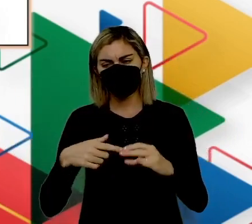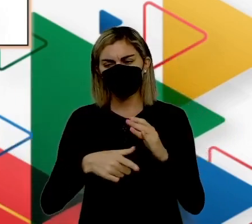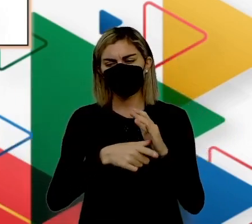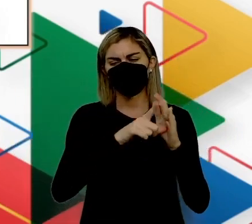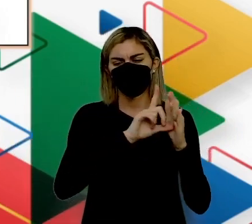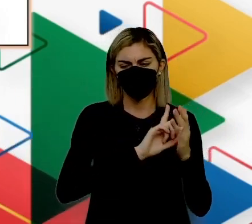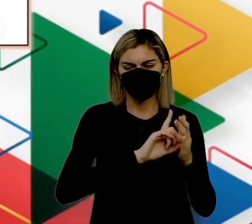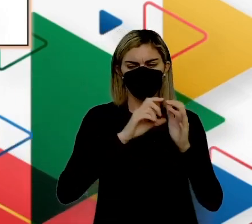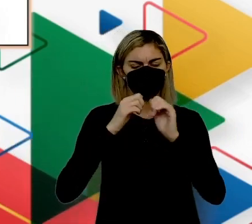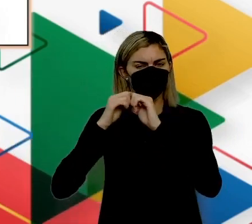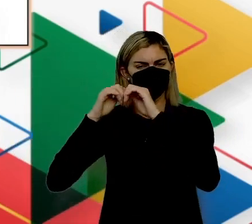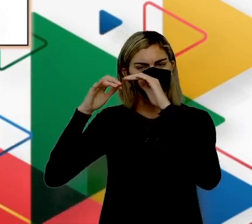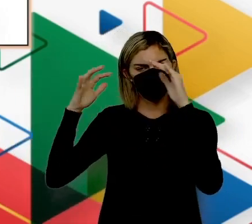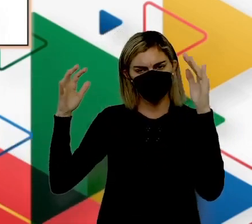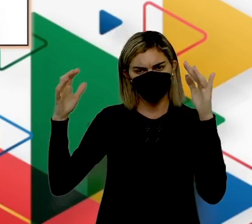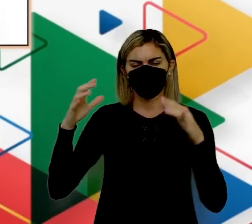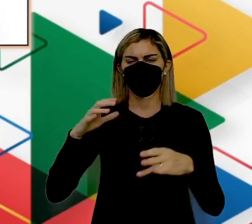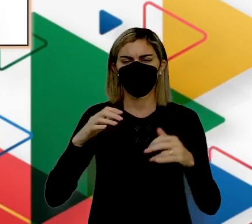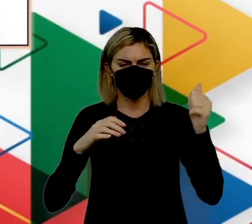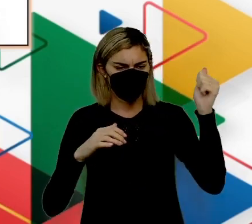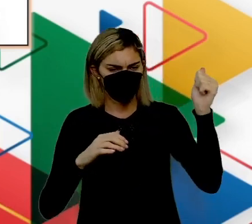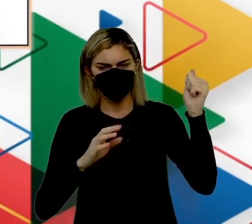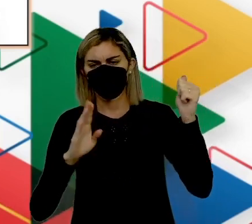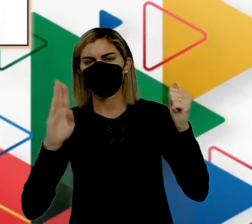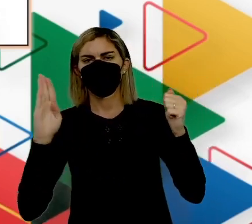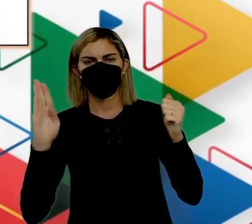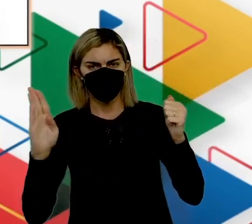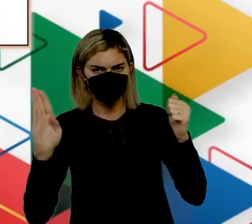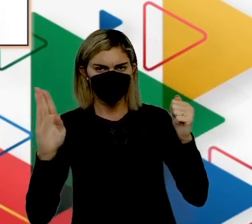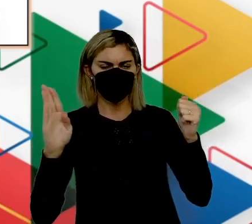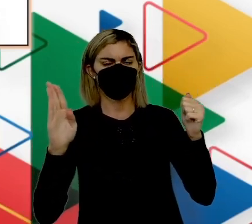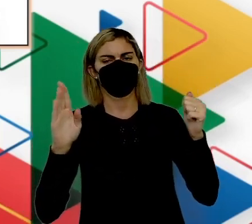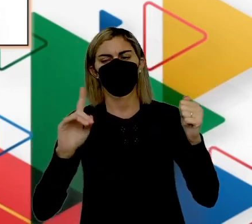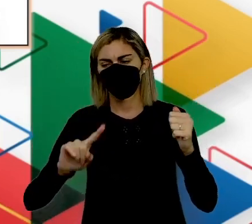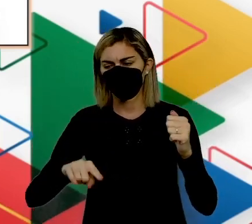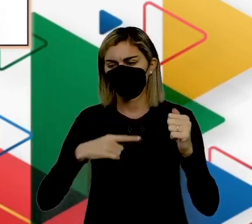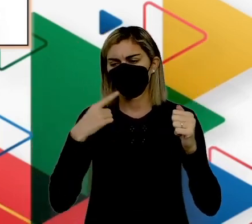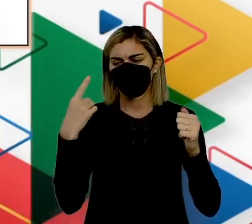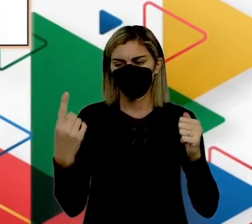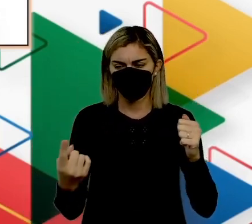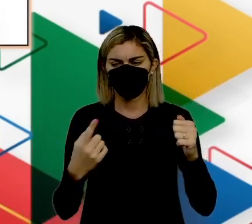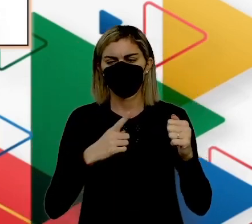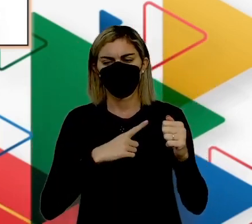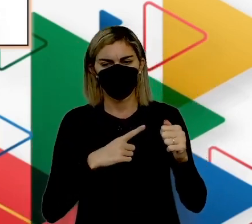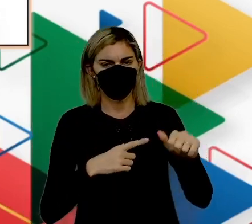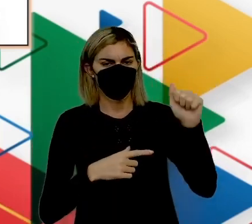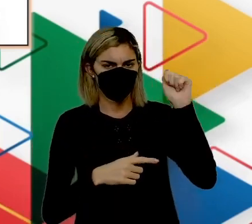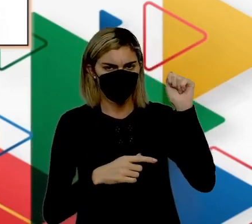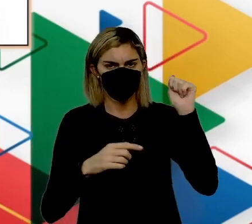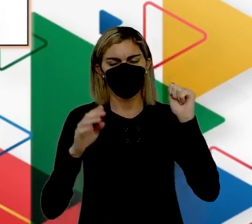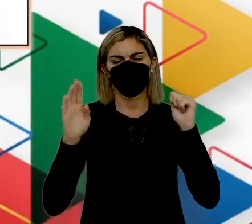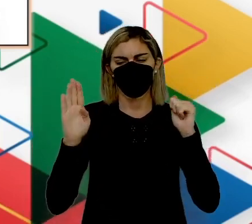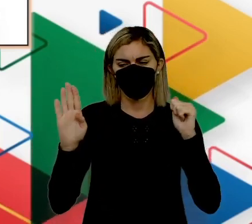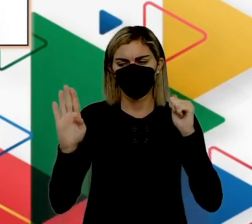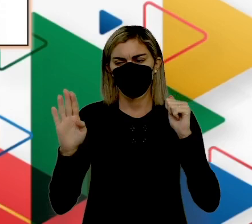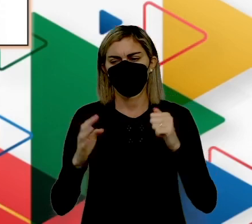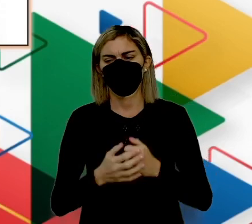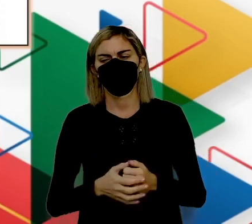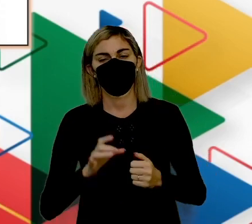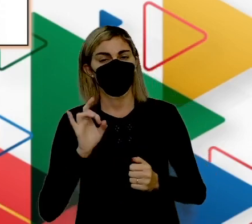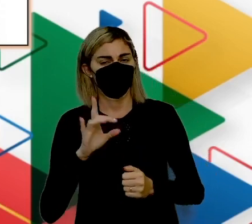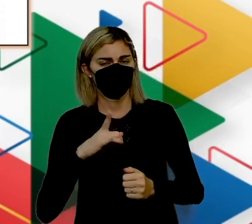antes tu tem A e B. E depois tu também tem A e B. Só